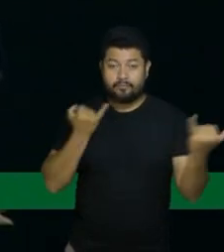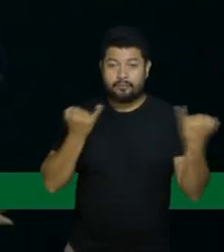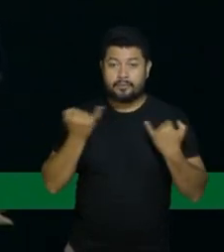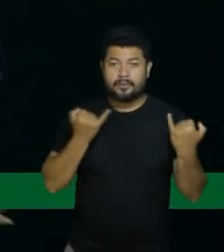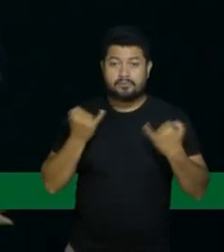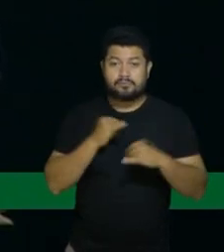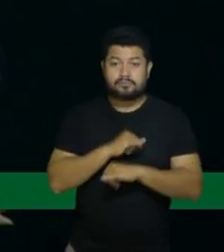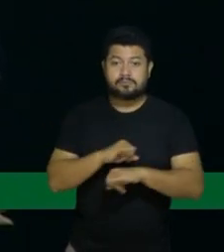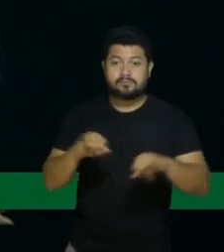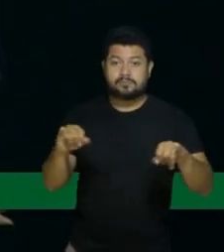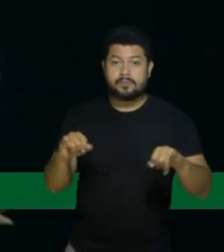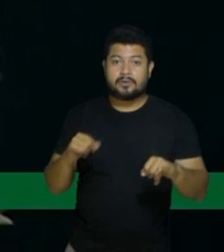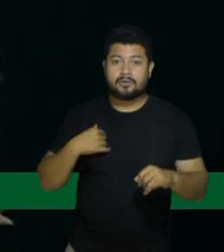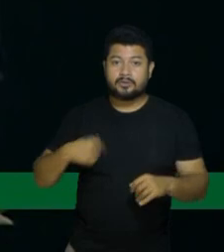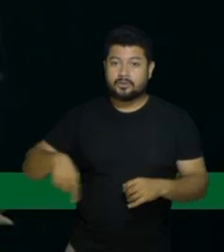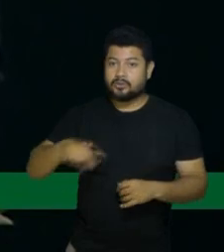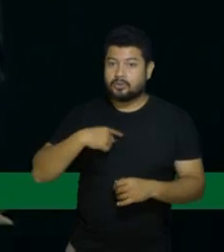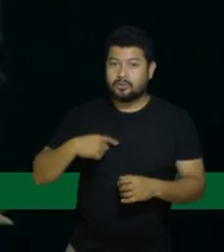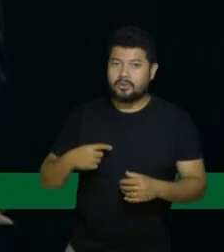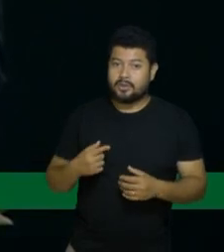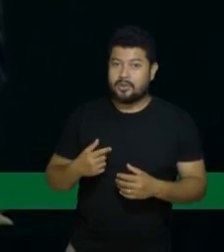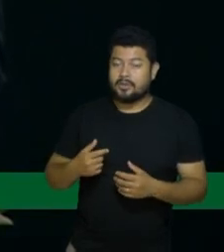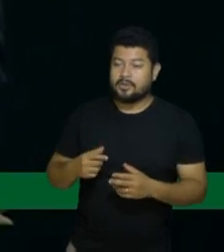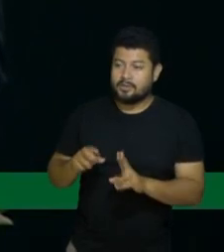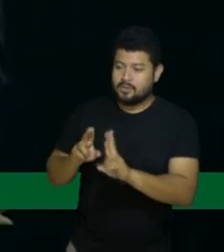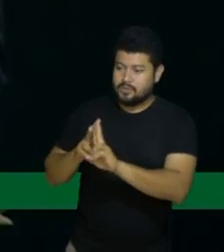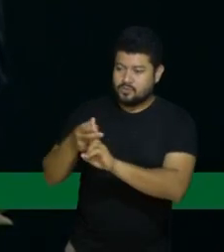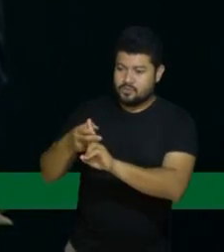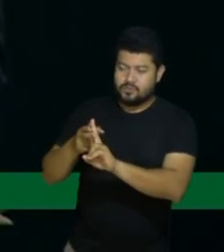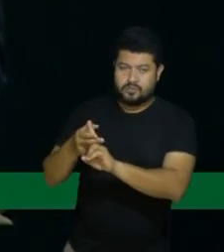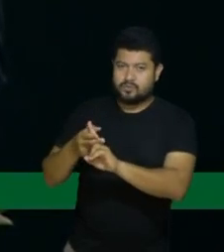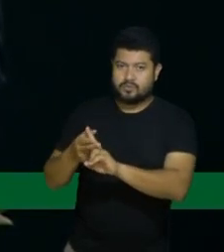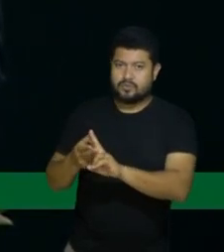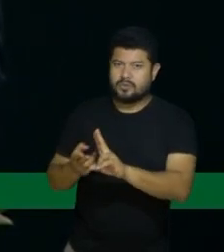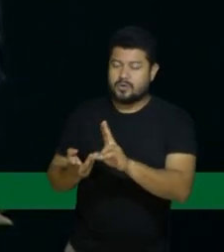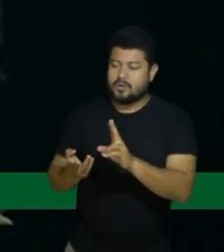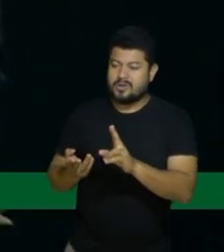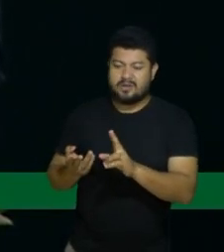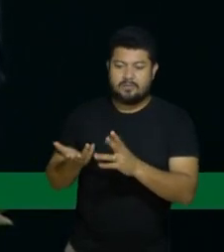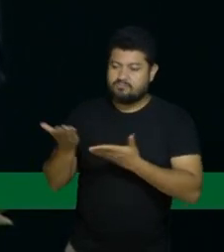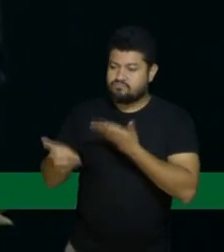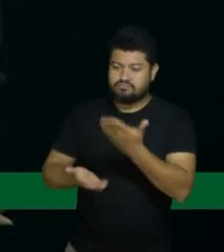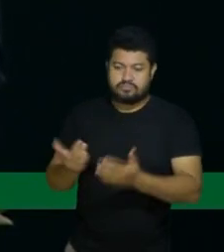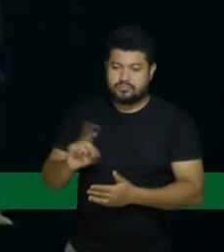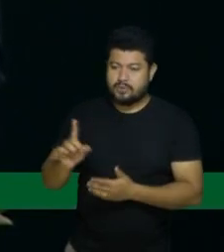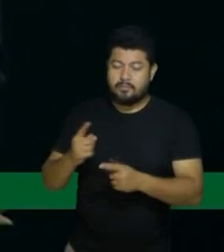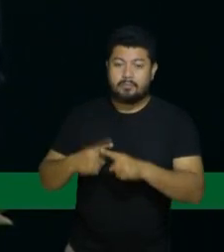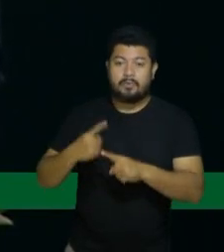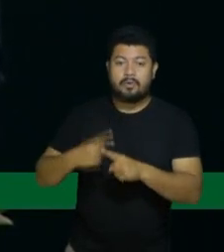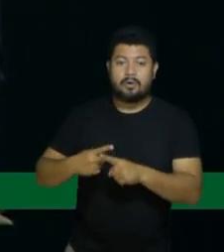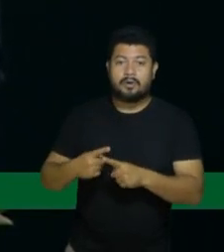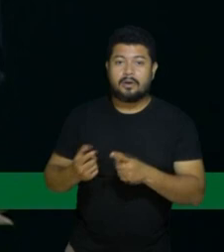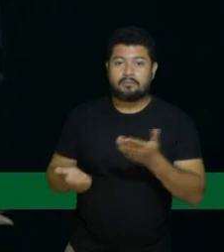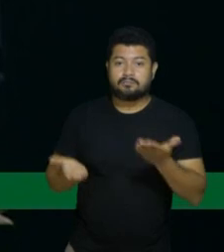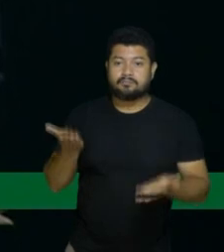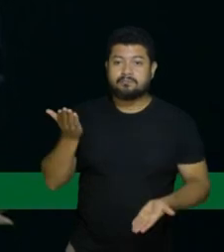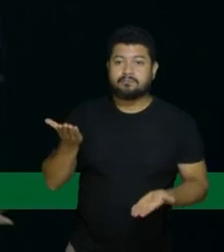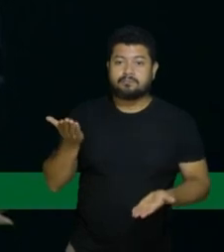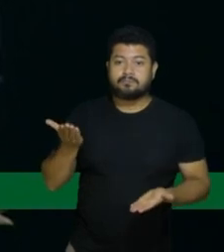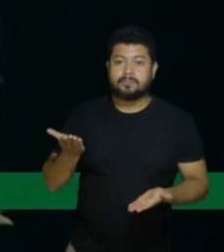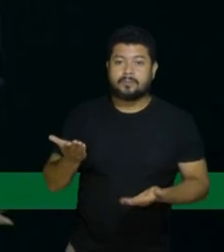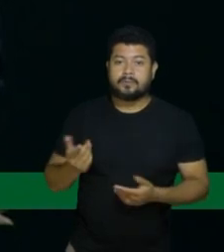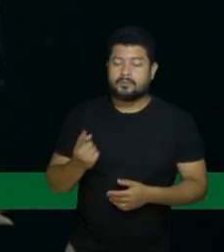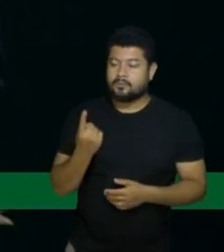as nossas saídas de serviço SUS pelo desequilíbrio financeiro um minuto para